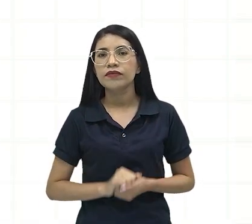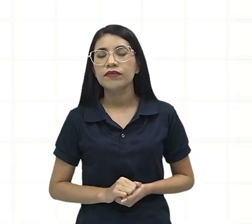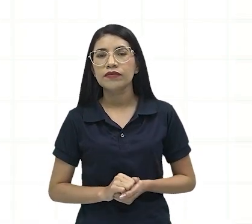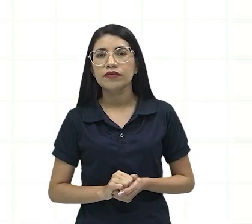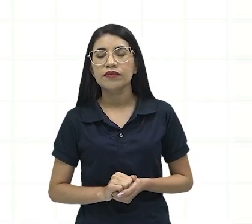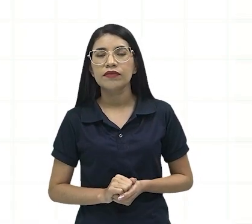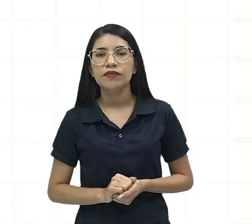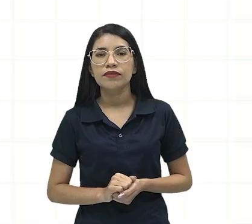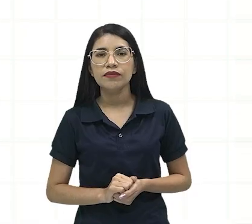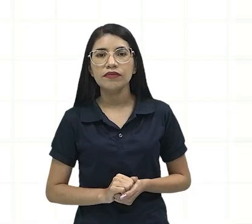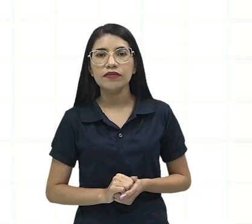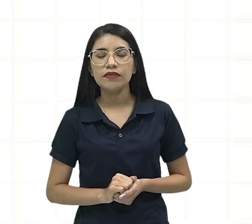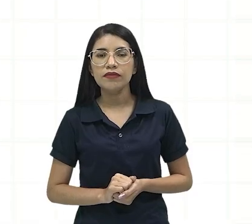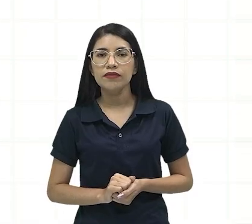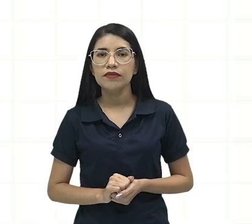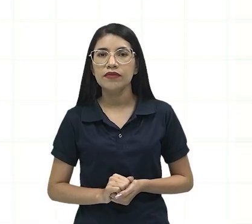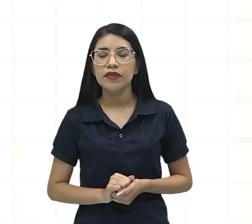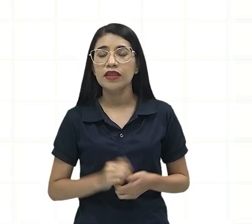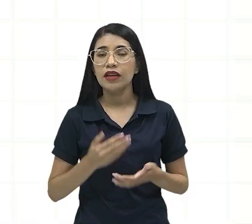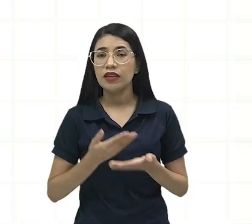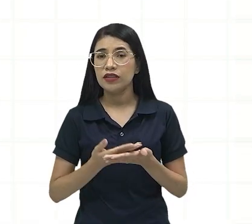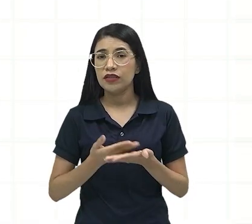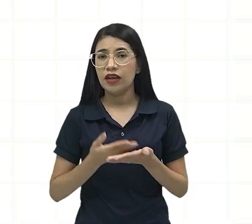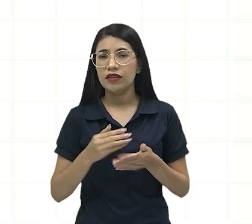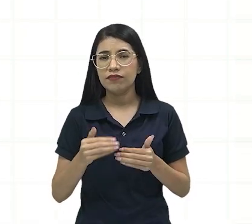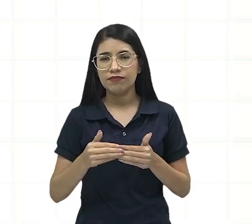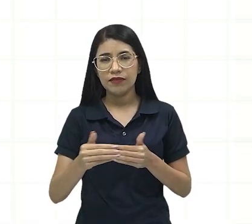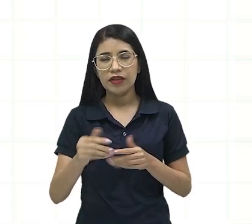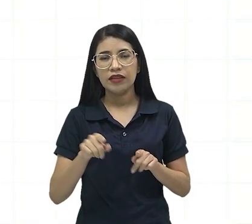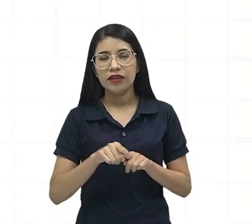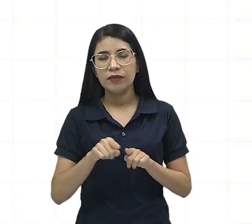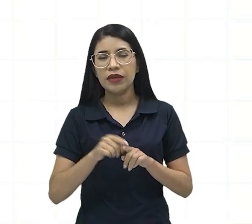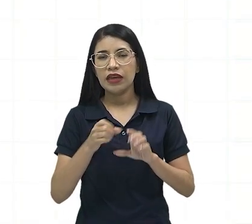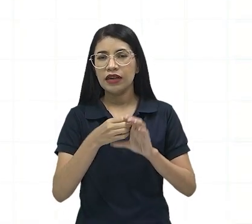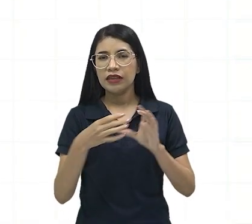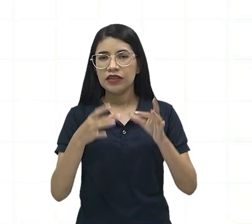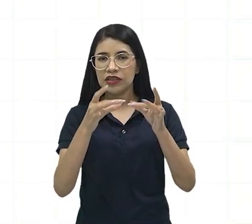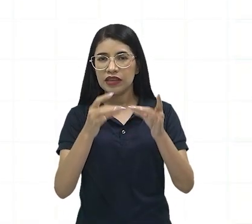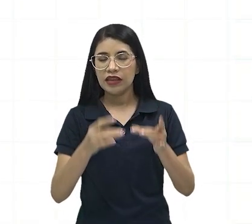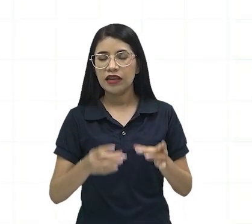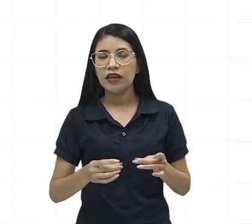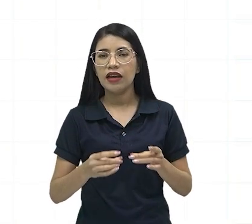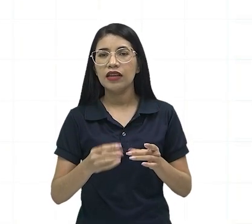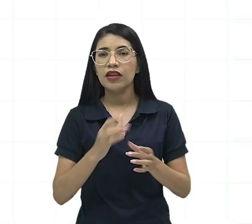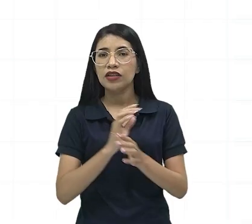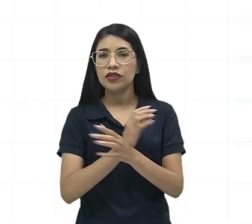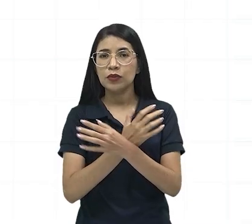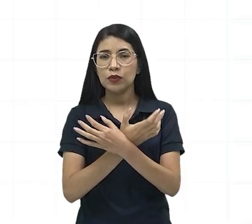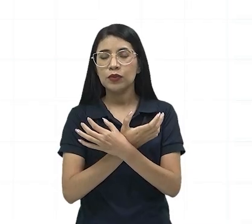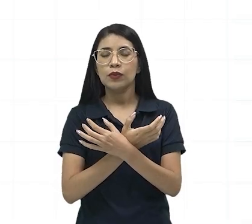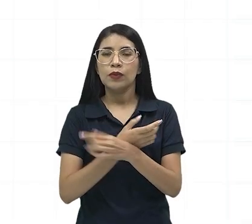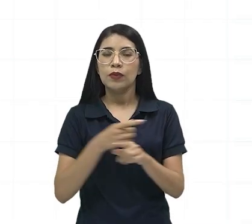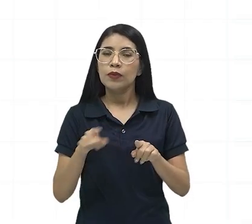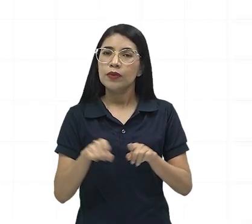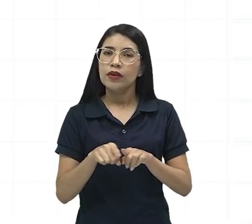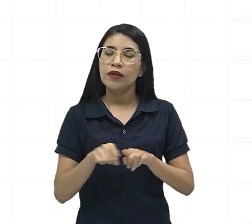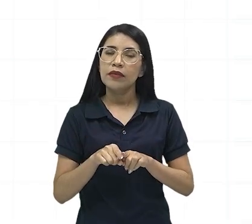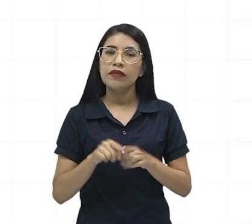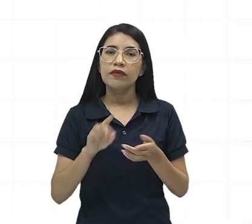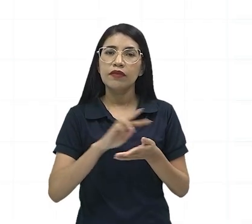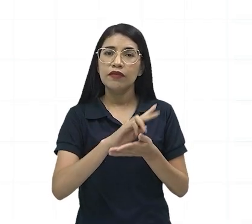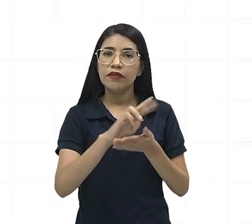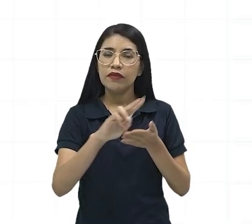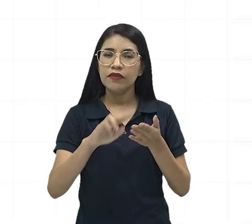organismos, estes indivíduos, como nós vamos ver aí algumas características dos animais, vejam, né? Essas